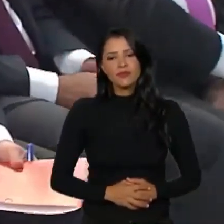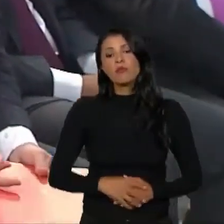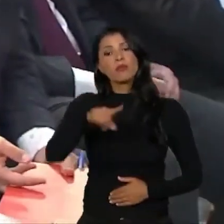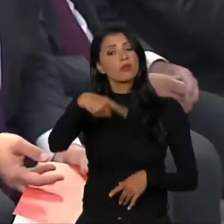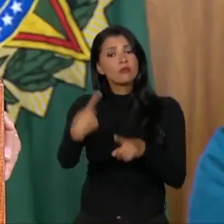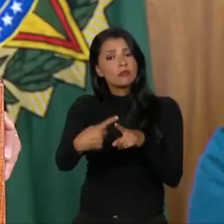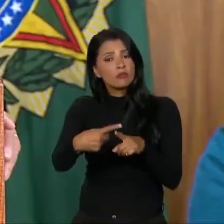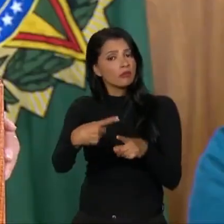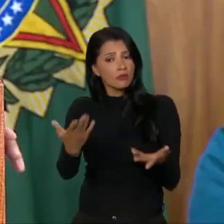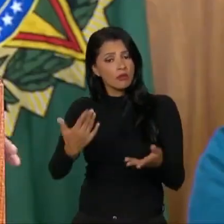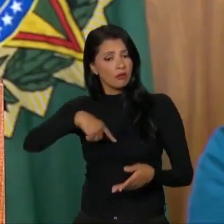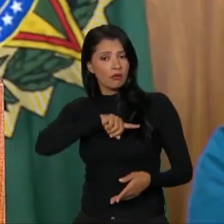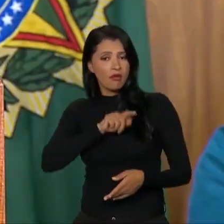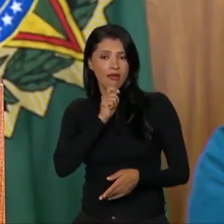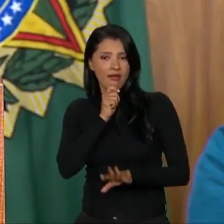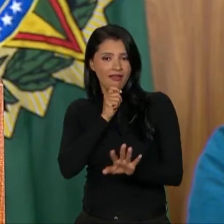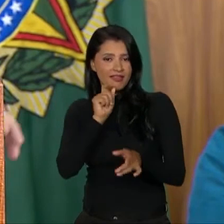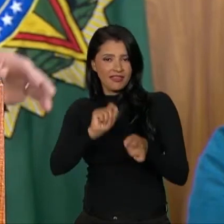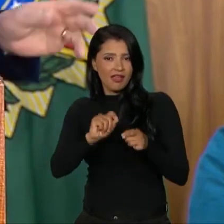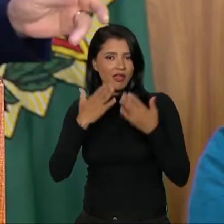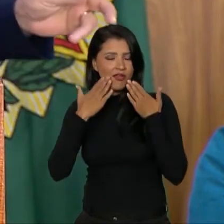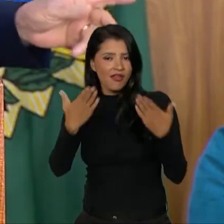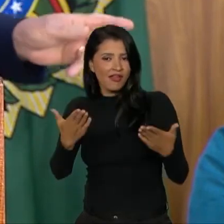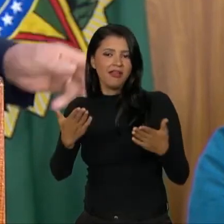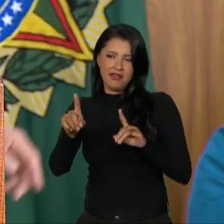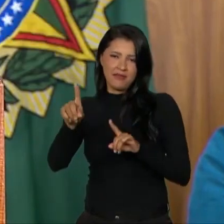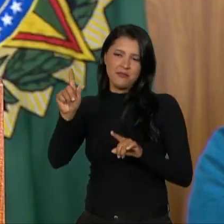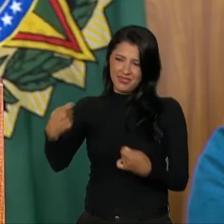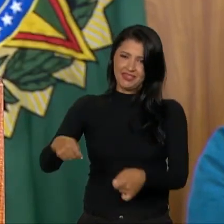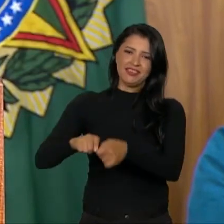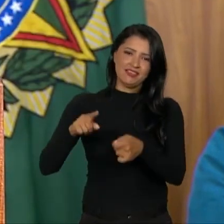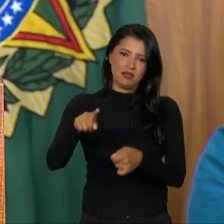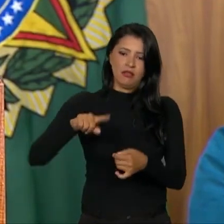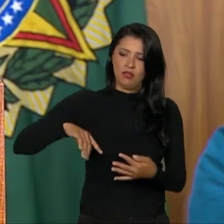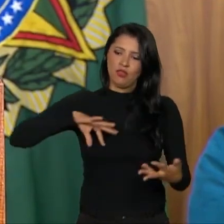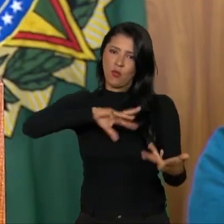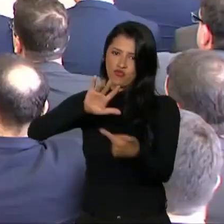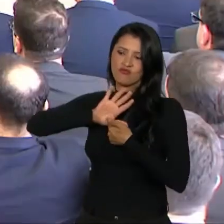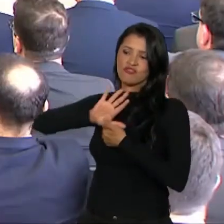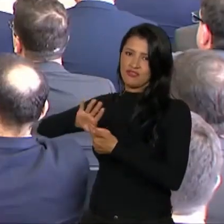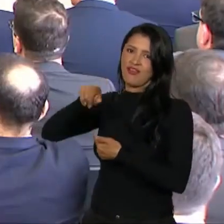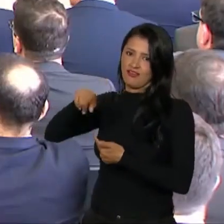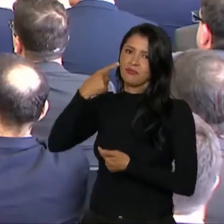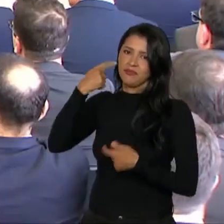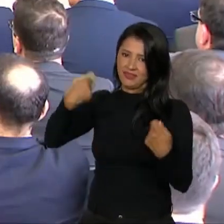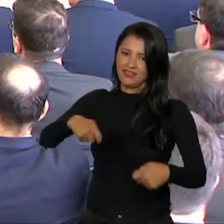Isso porque a gente ainda não fez a demonstração que a gente tem que fazer no mundo inteiro